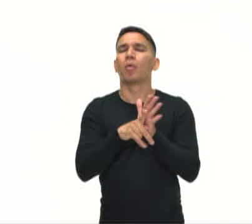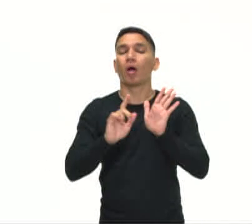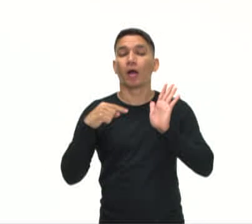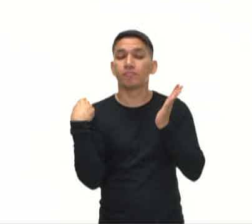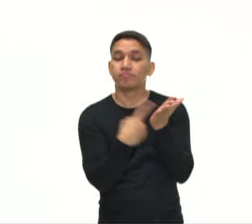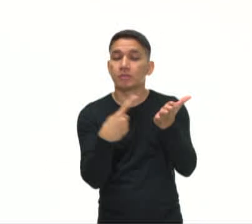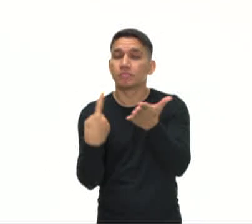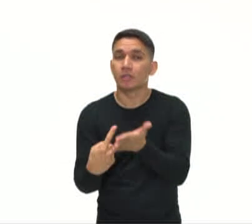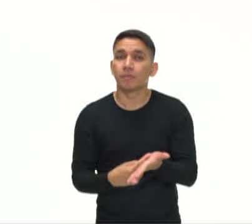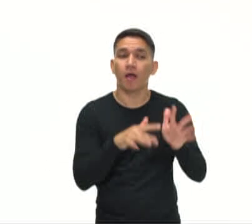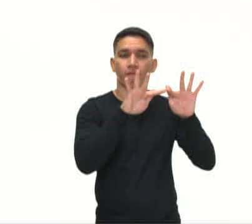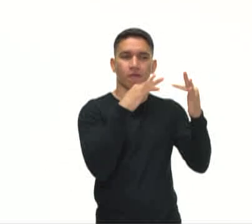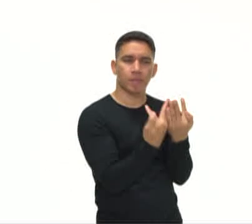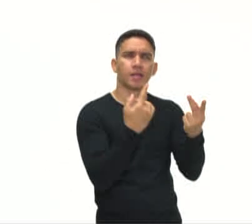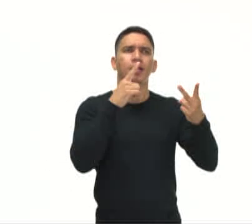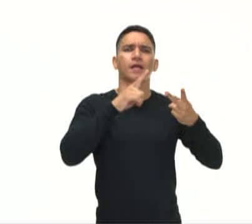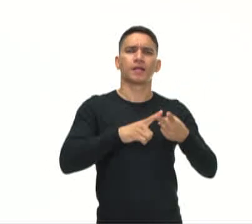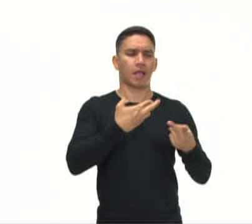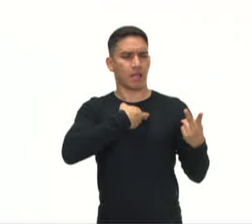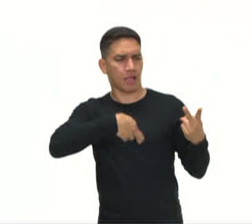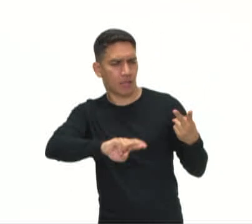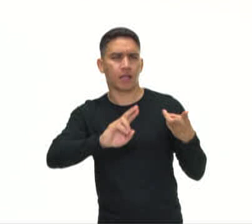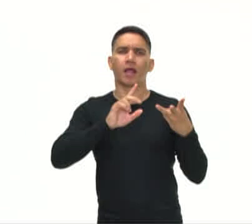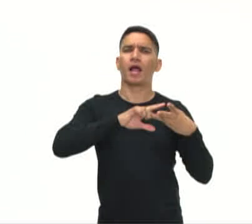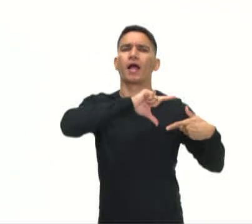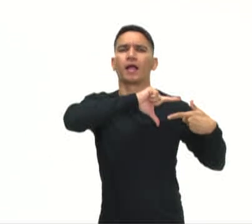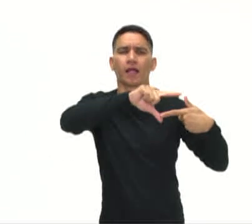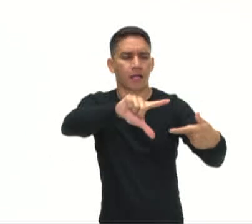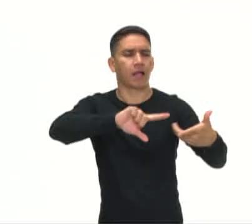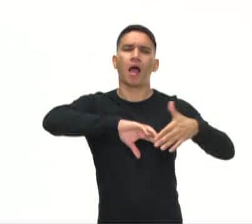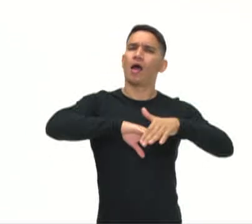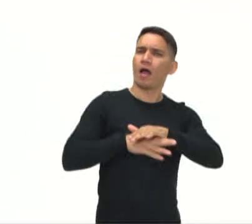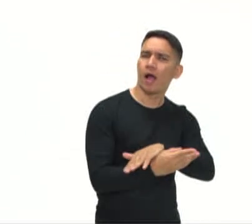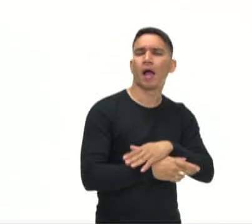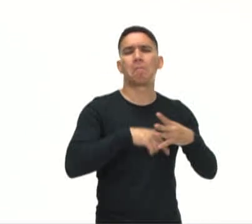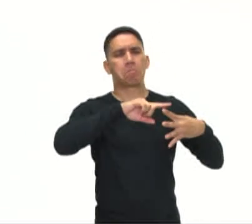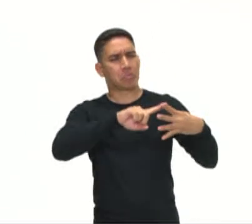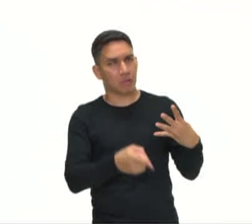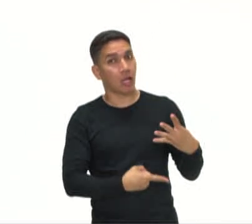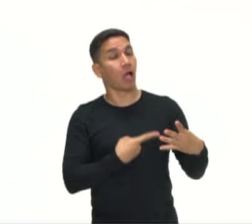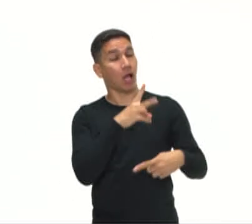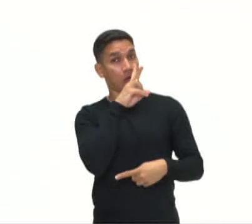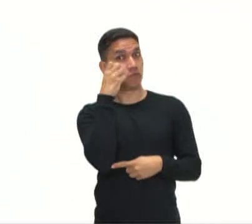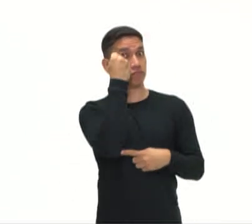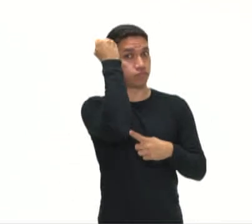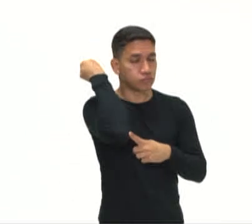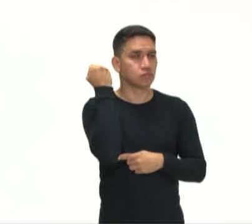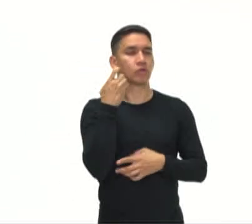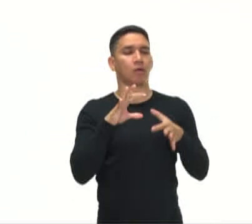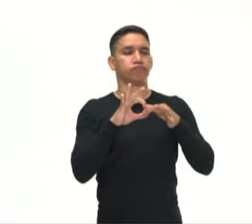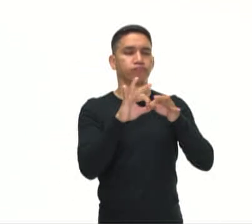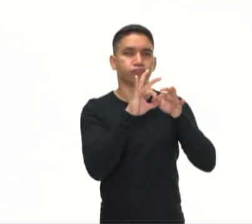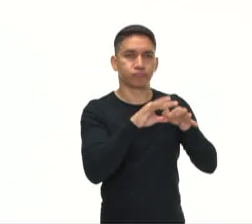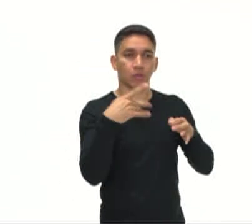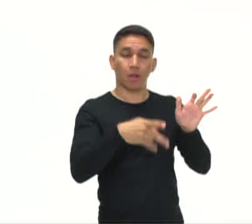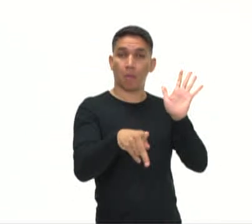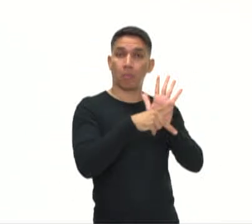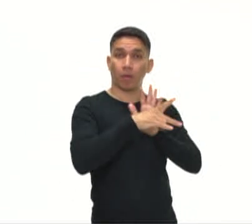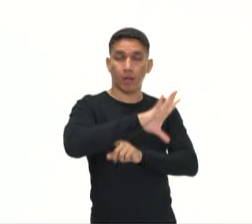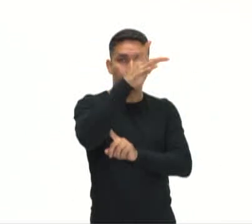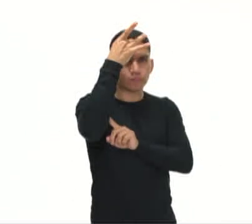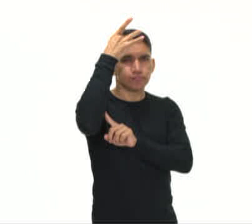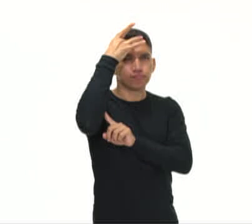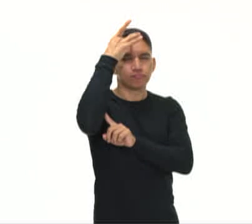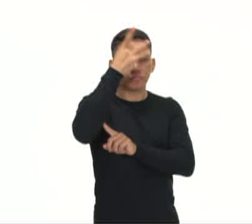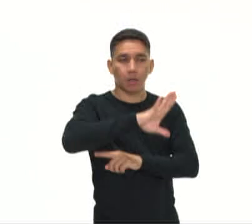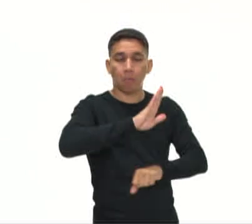da família, religião, tradição e costumes. É grande o poder de coerção da consciência coletiva